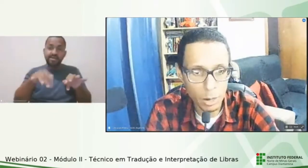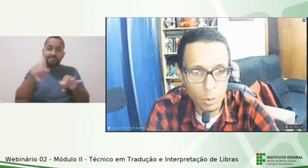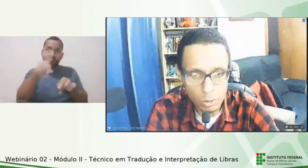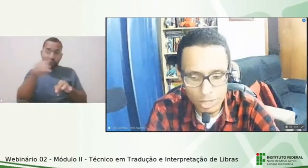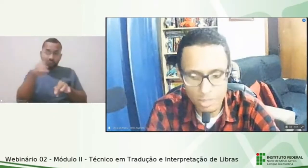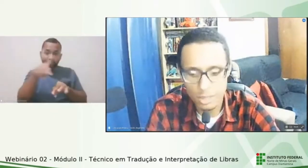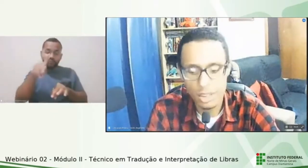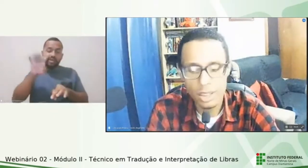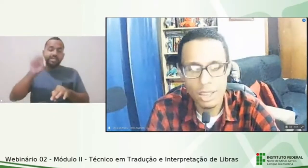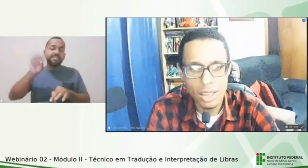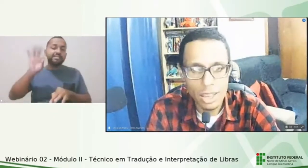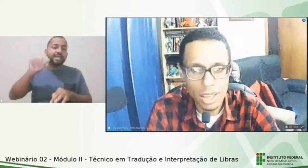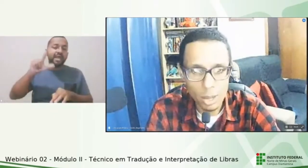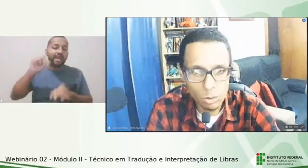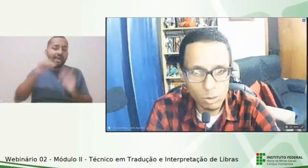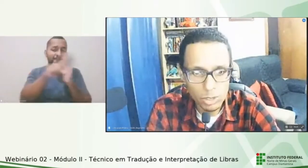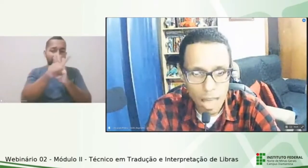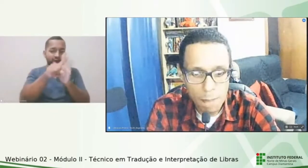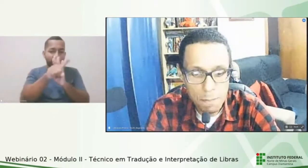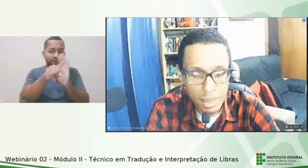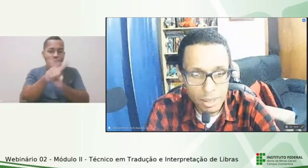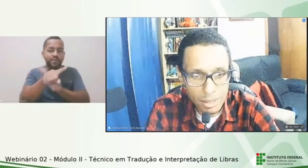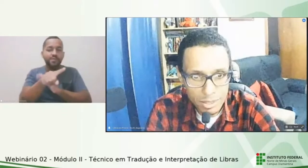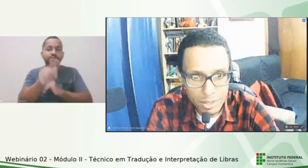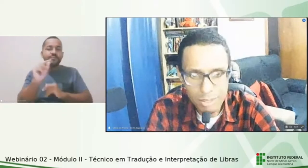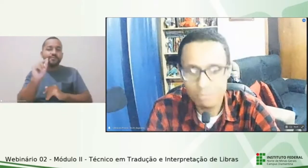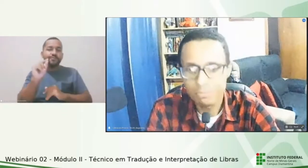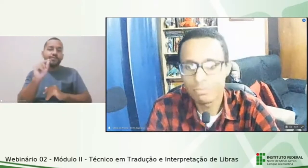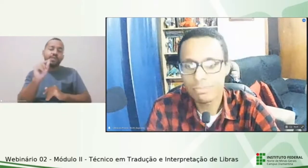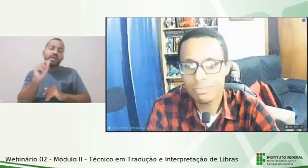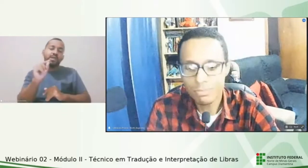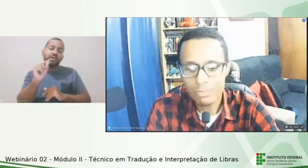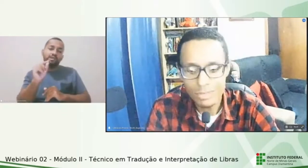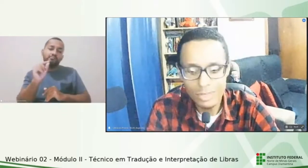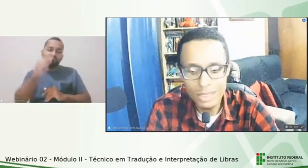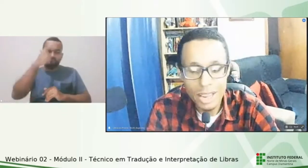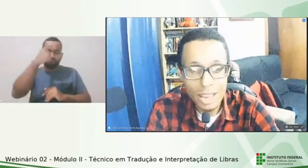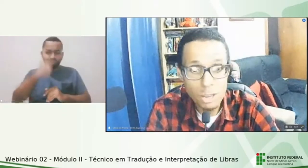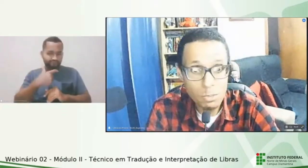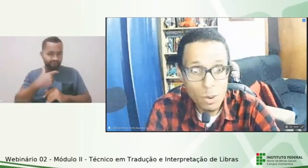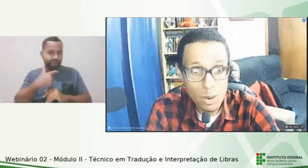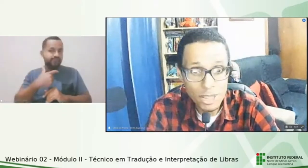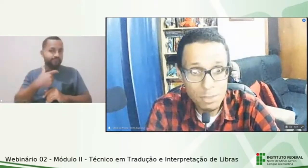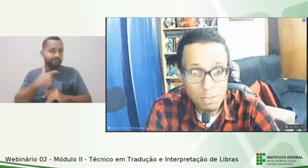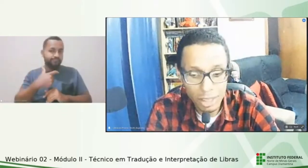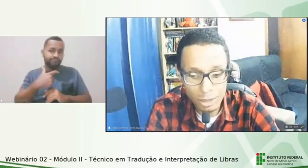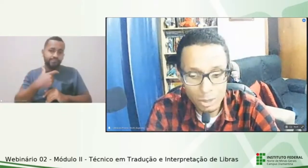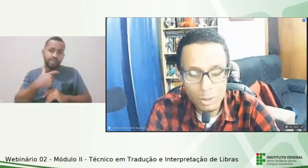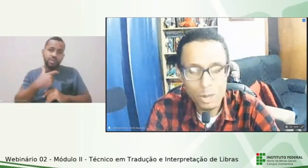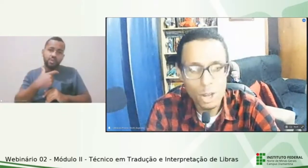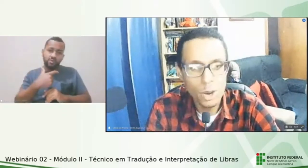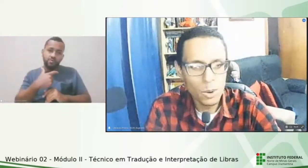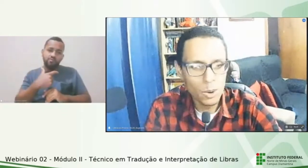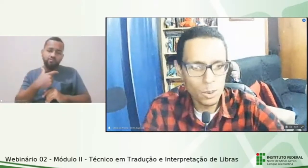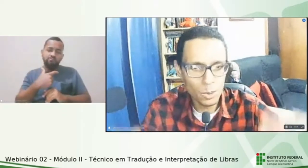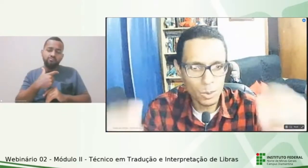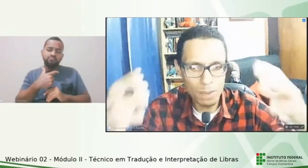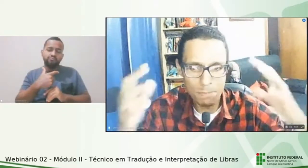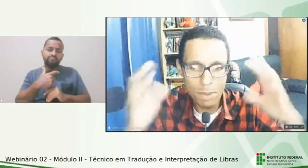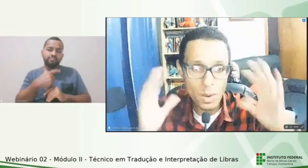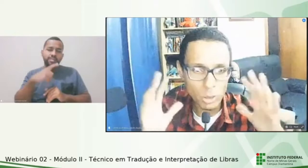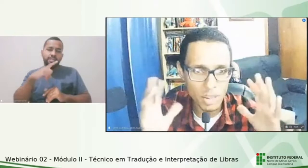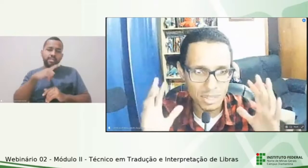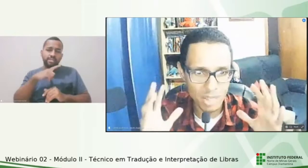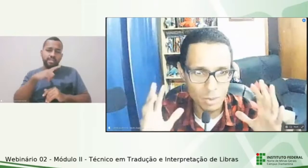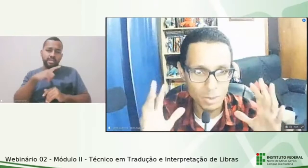as perguntas, eu apenas terei um bom rendimento, uma